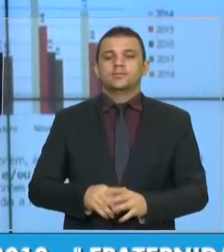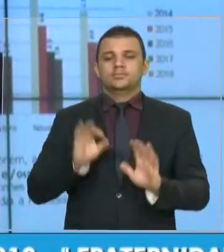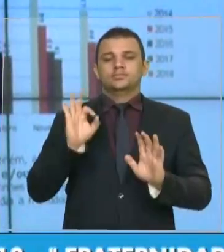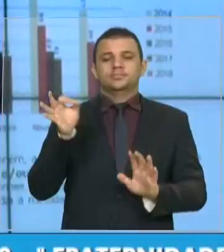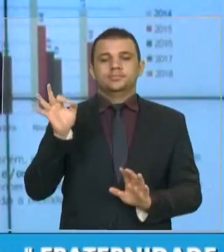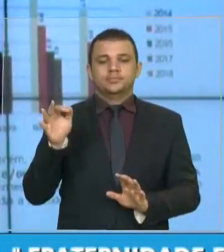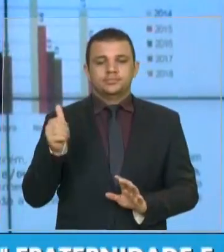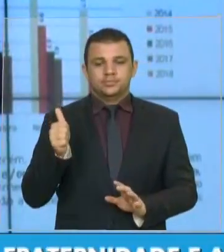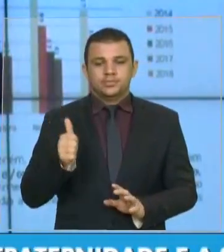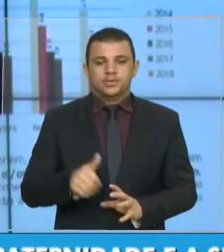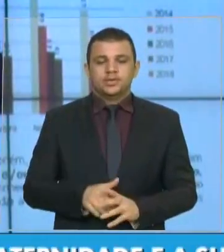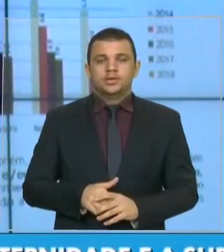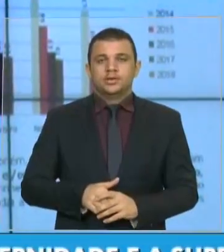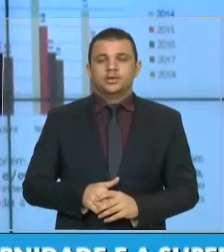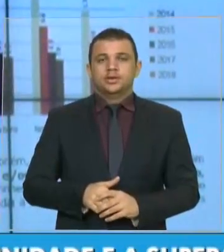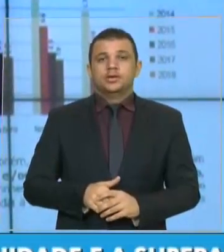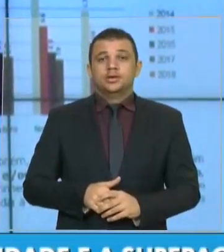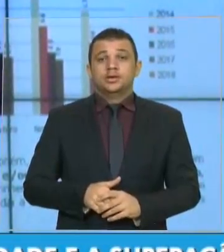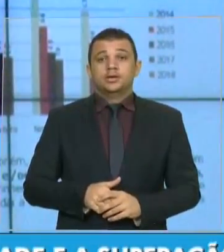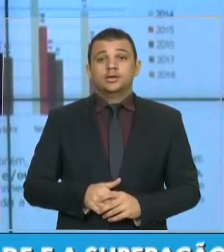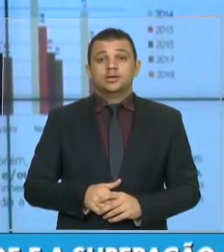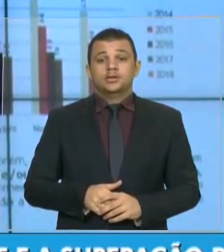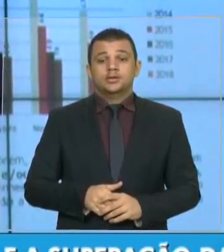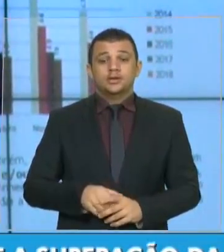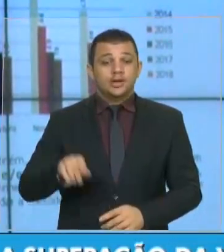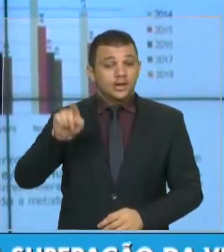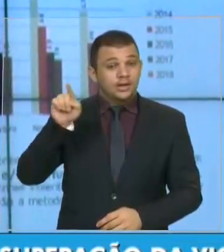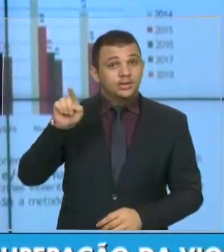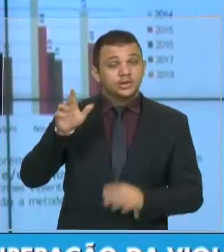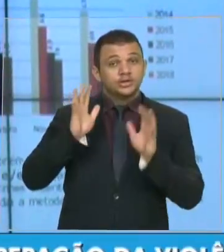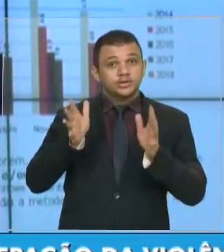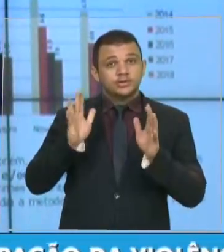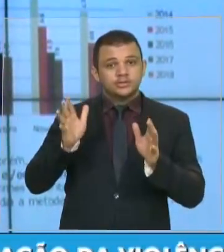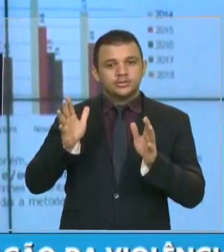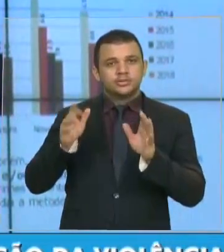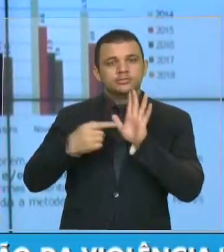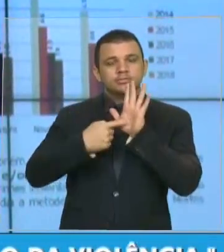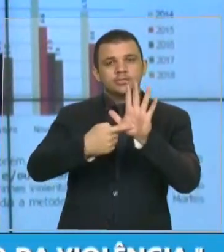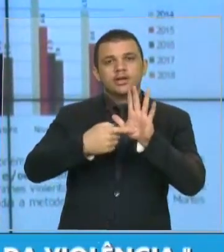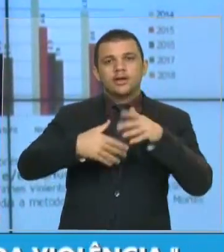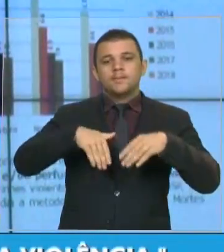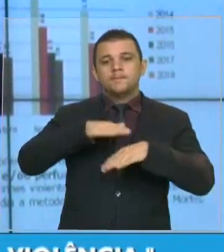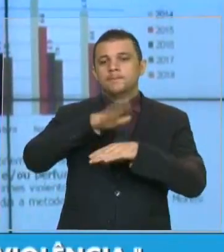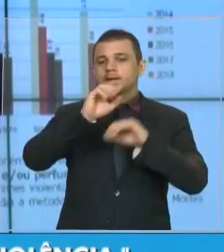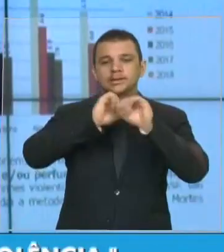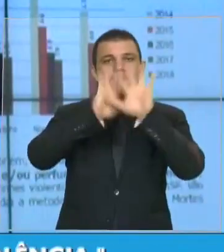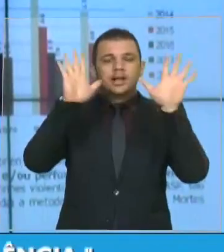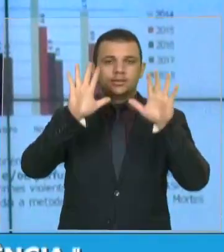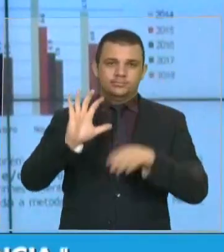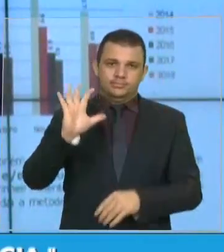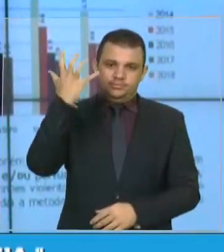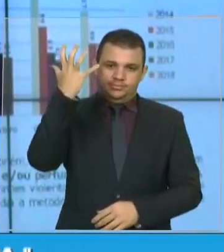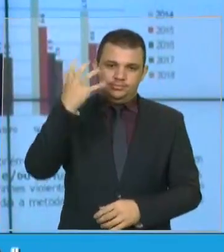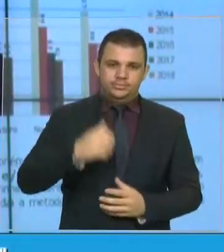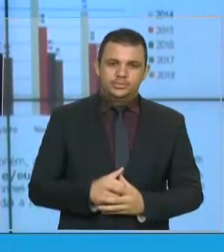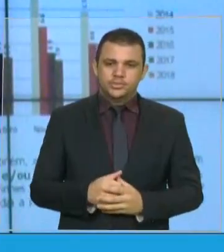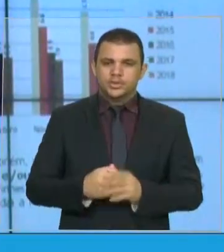Bom. E aí já tem uma noção mais exata do que está acontecendo. Nós temos assim um